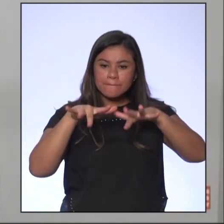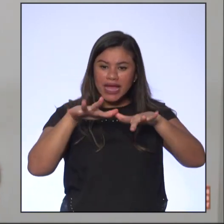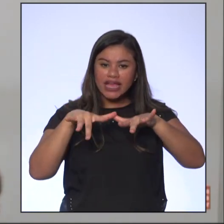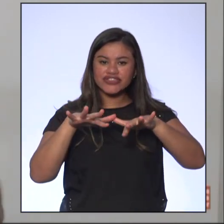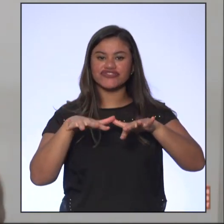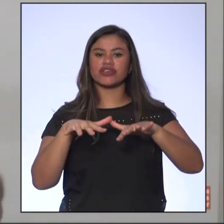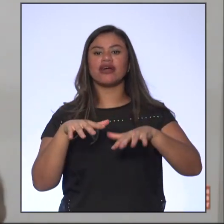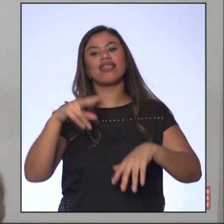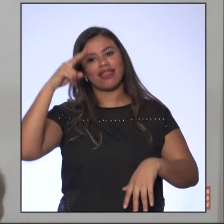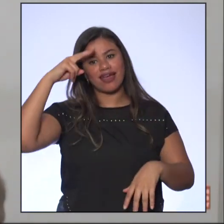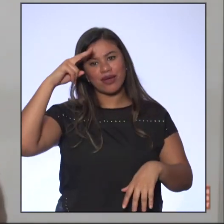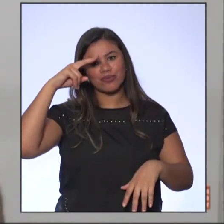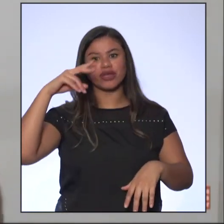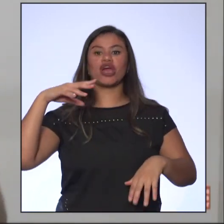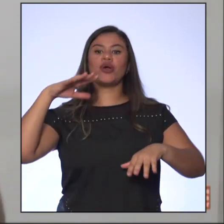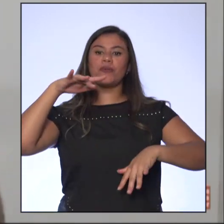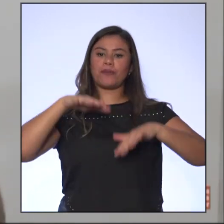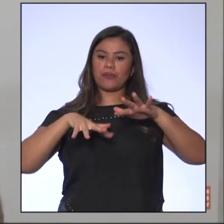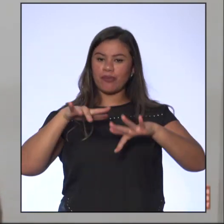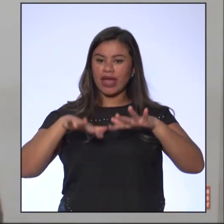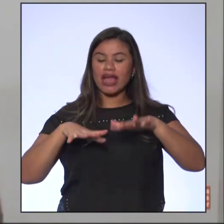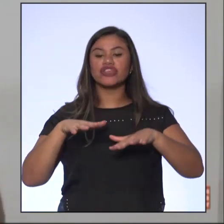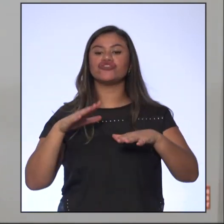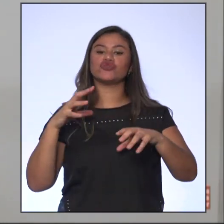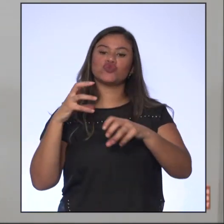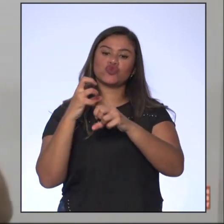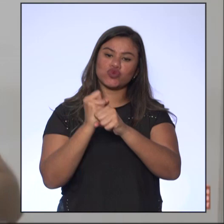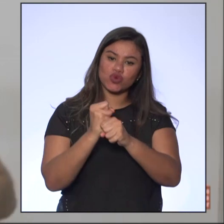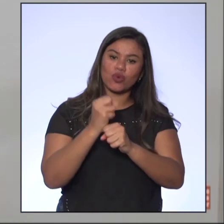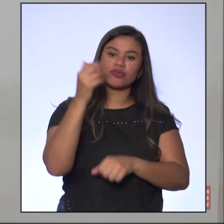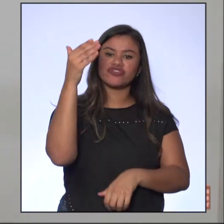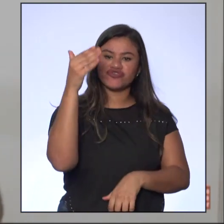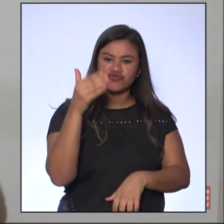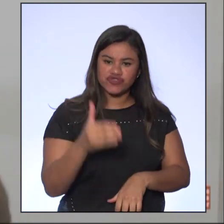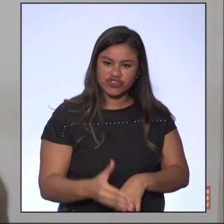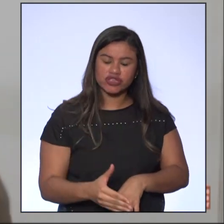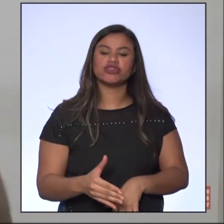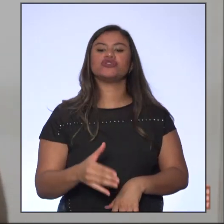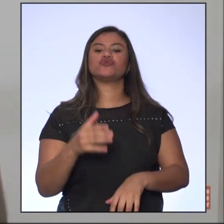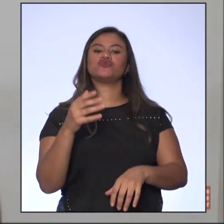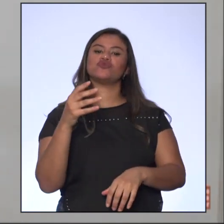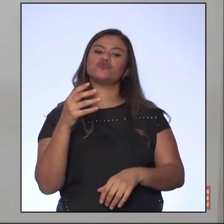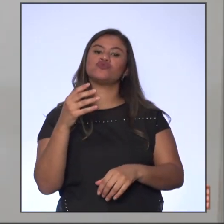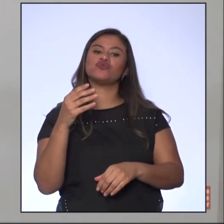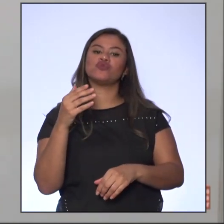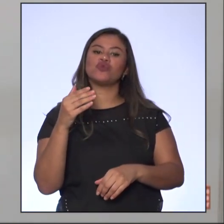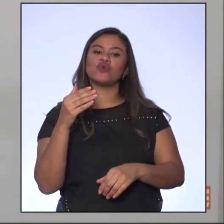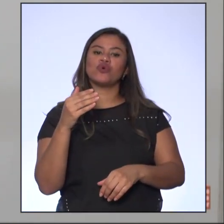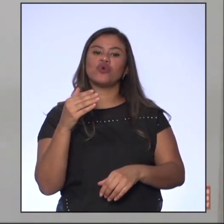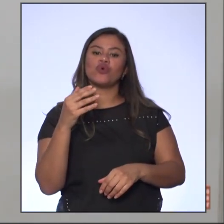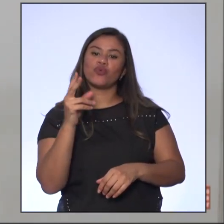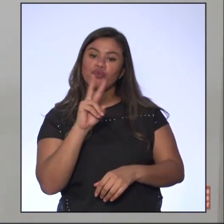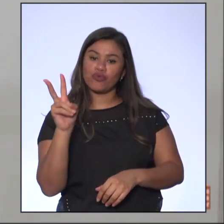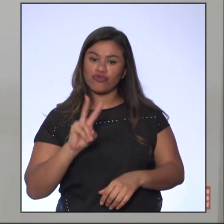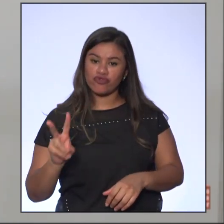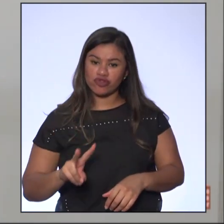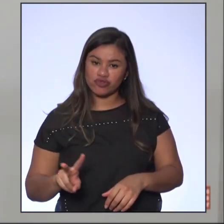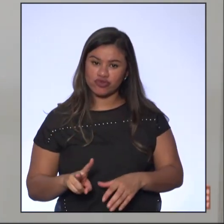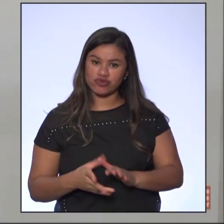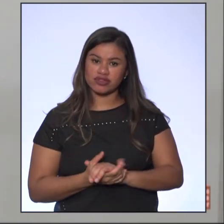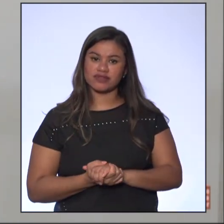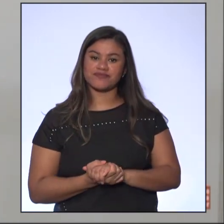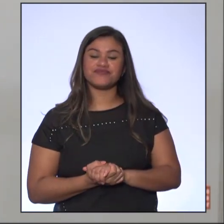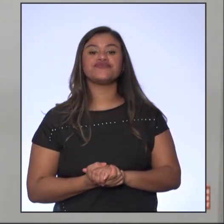soma dividido pelo total de valores. Prof, já está tudo dominado. Ótimo. Vamos então para a questão? Vamos ver